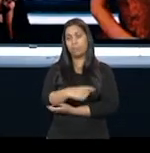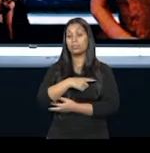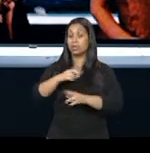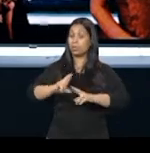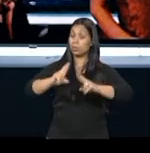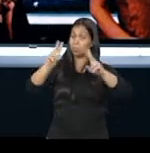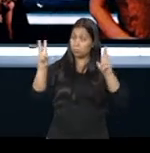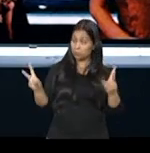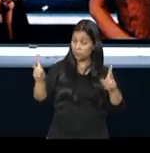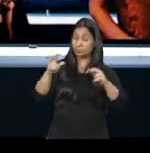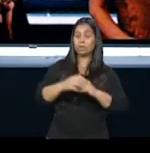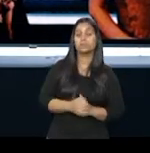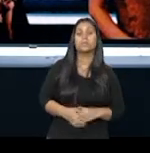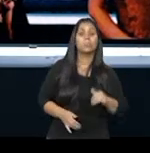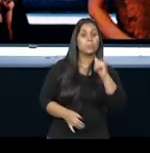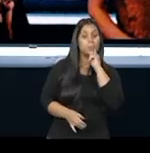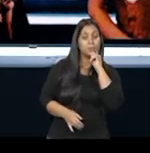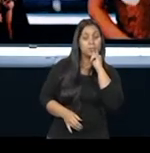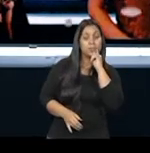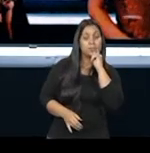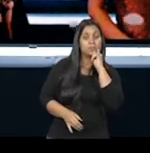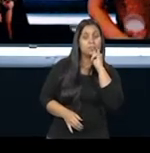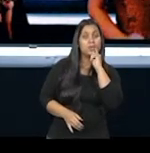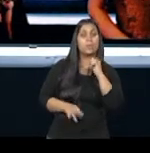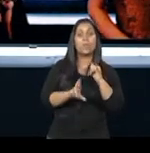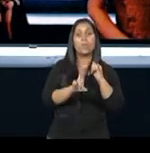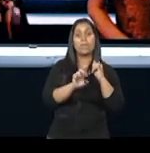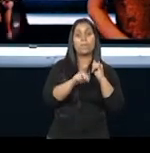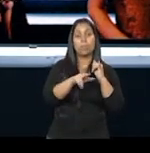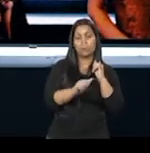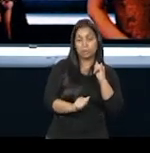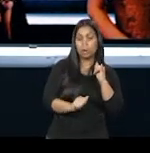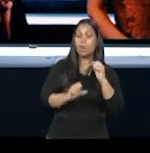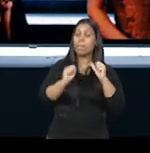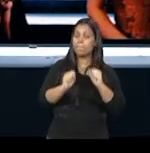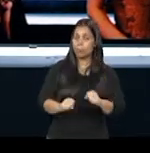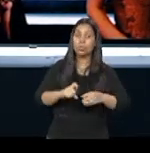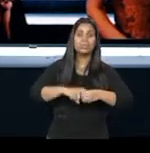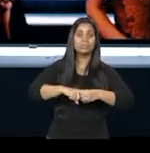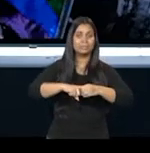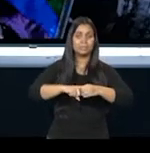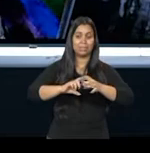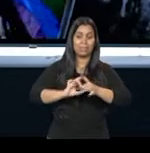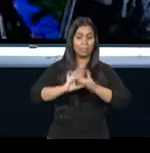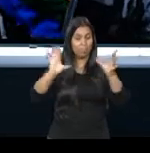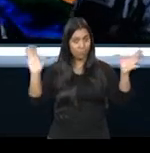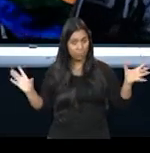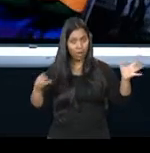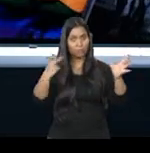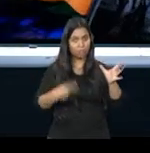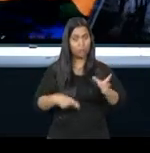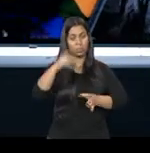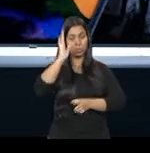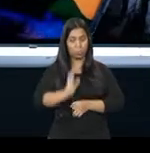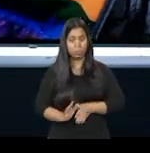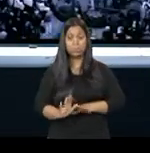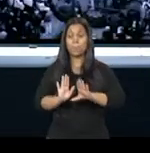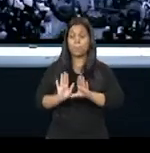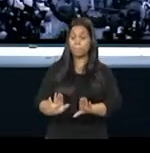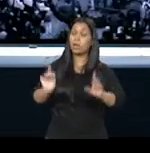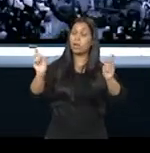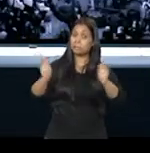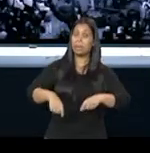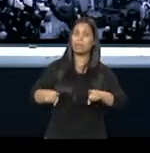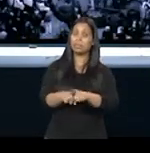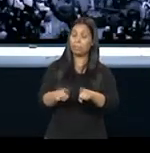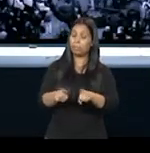uma diferença de conceitos. Por exemplo, uma república ela pode ser democrática, como é o caso do Brasil, mas